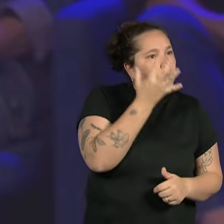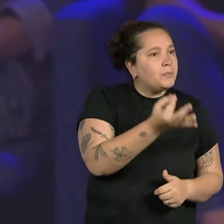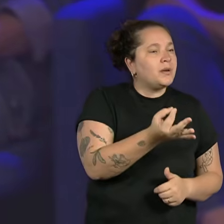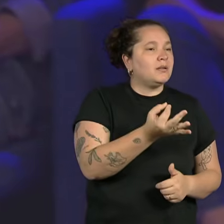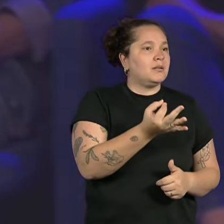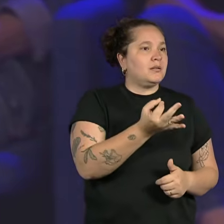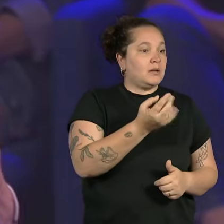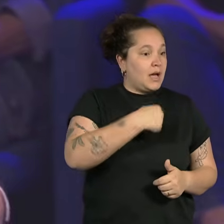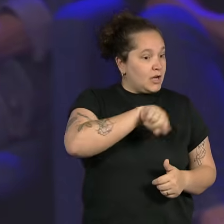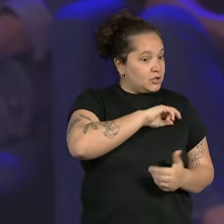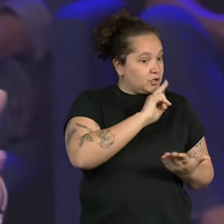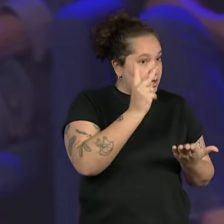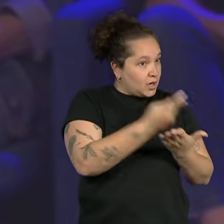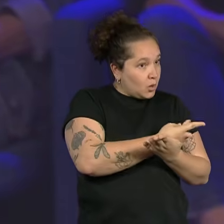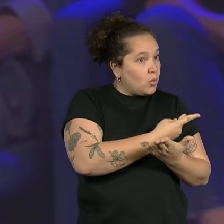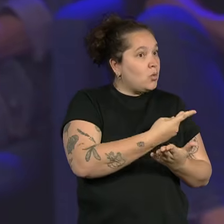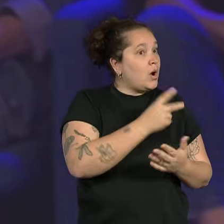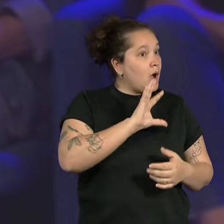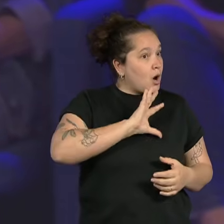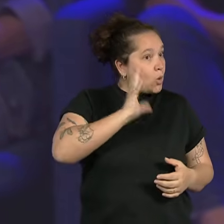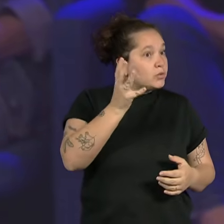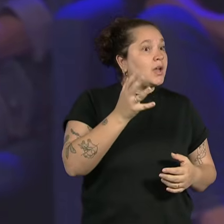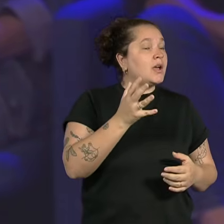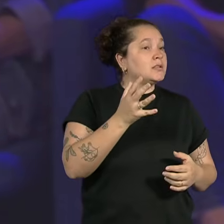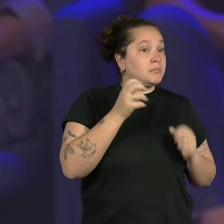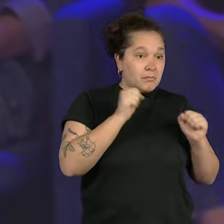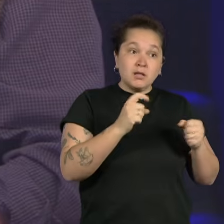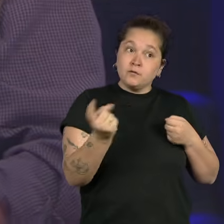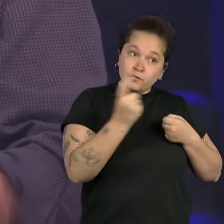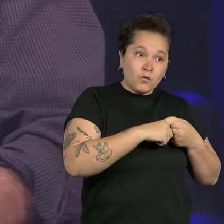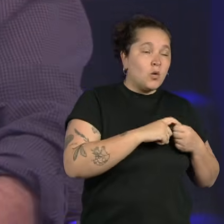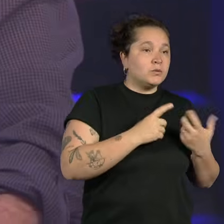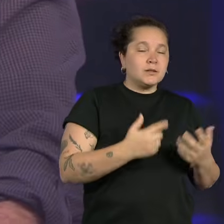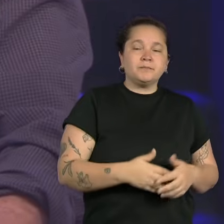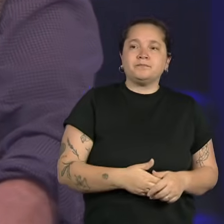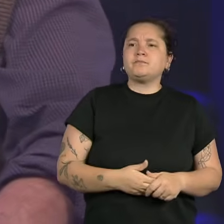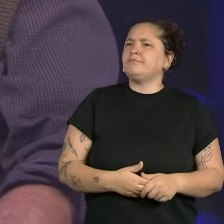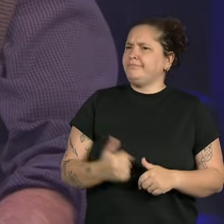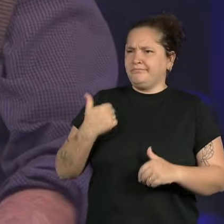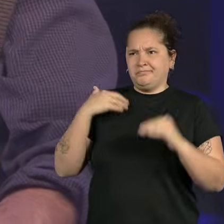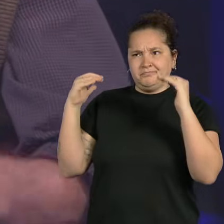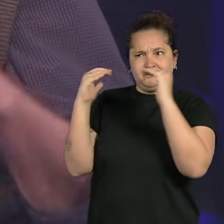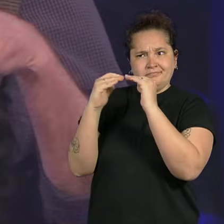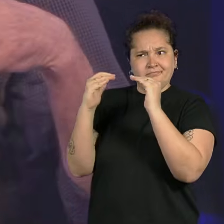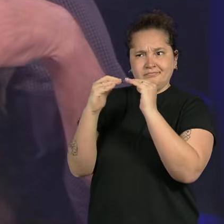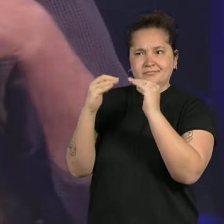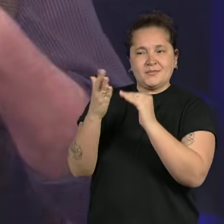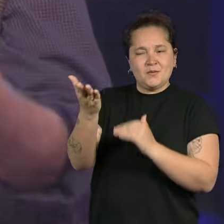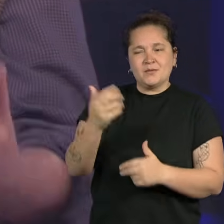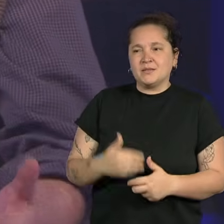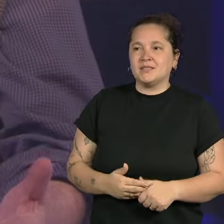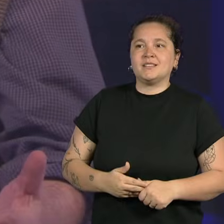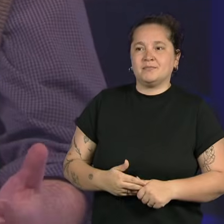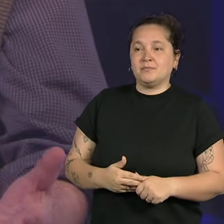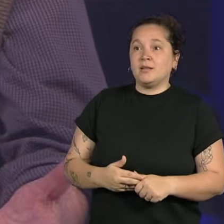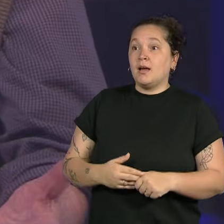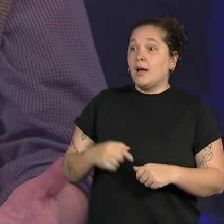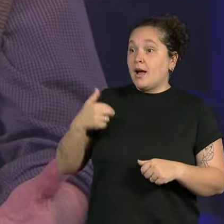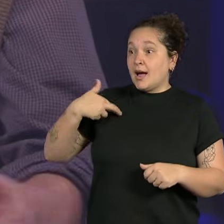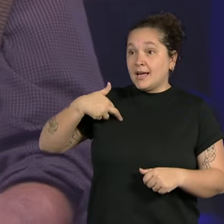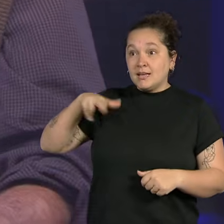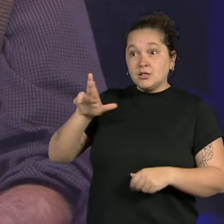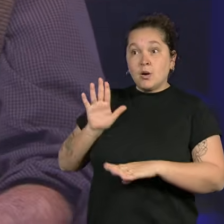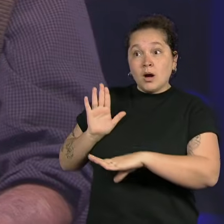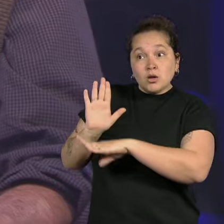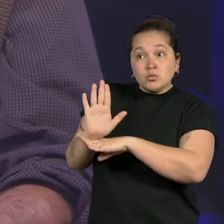nós erramos, que nós caímos, que nós levantamos, né? Eu concordo com você. Acho que a grande contribuição da religião é